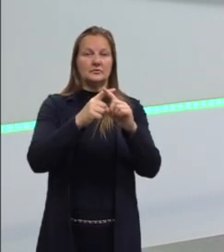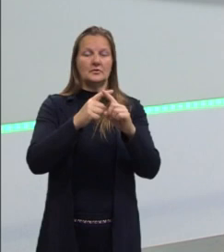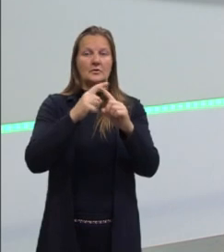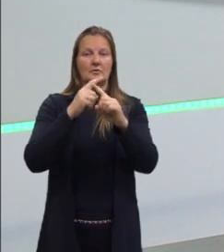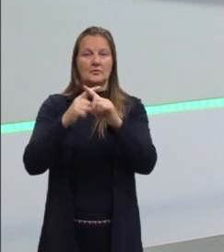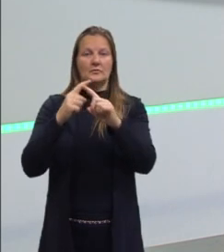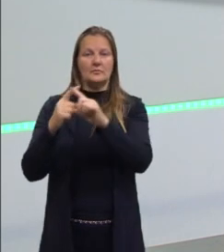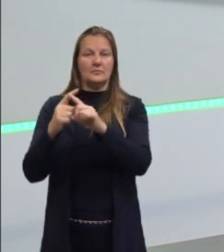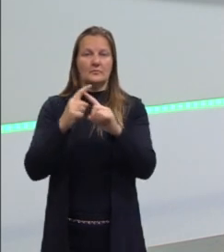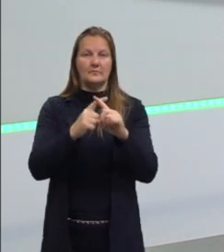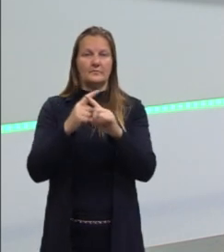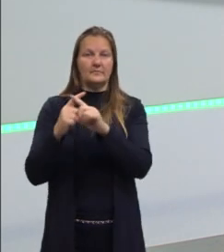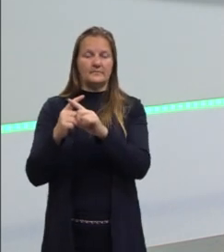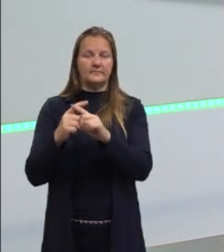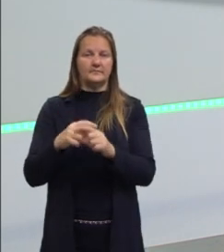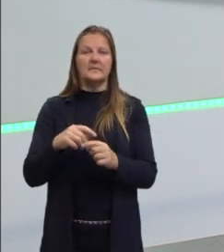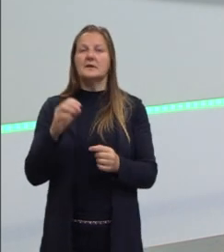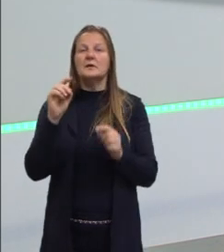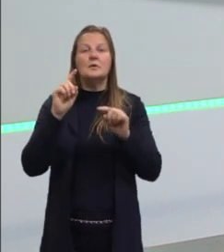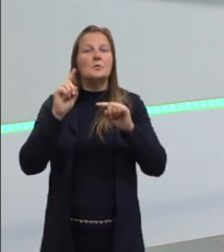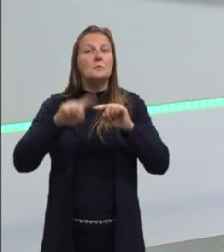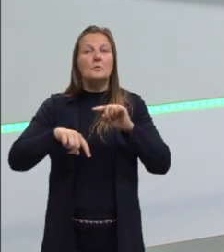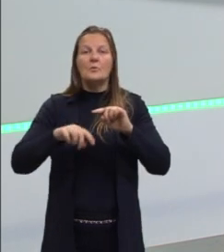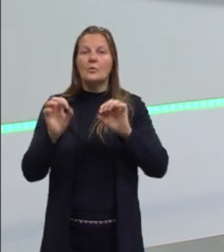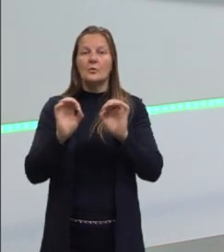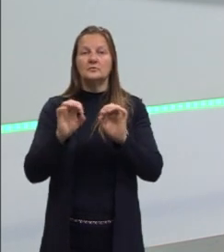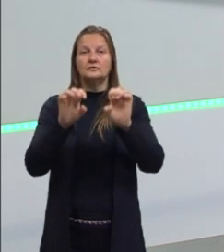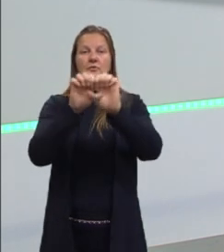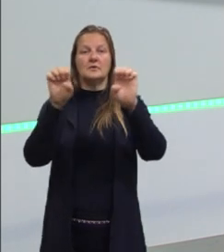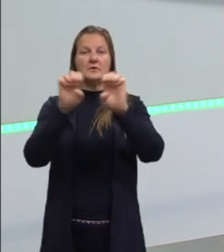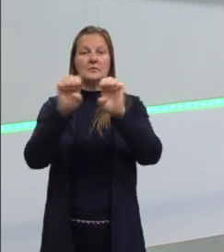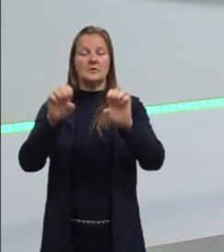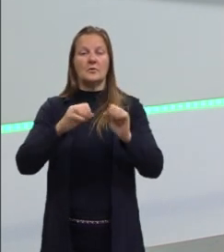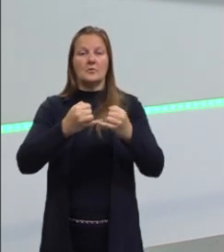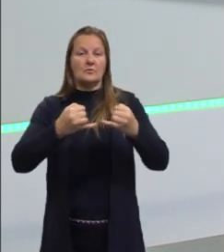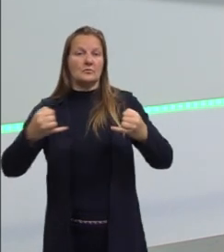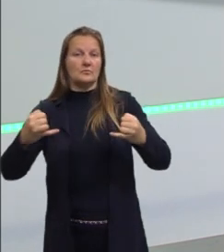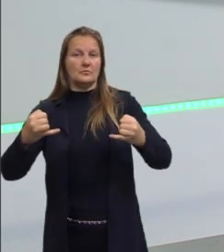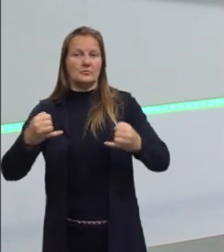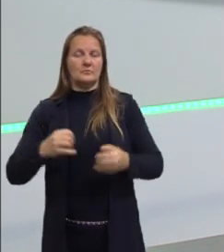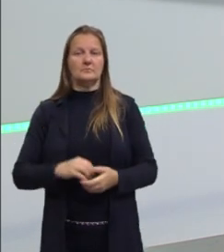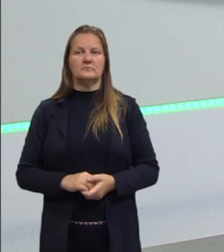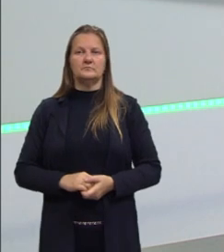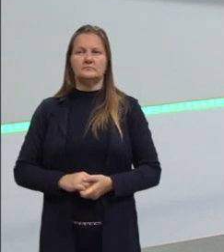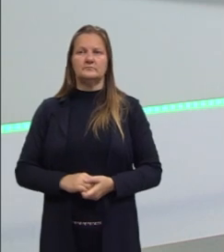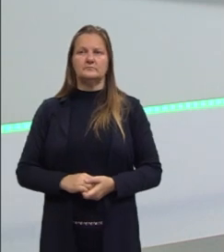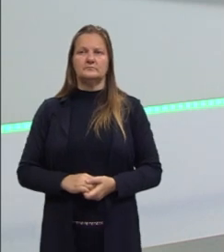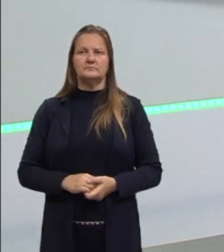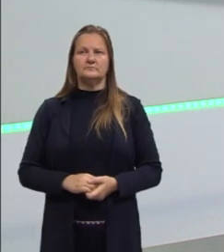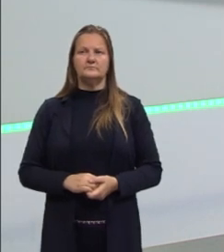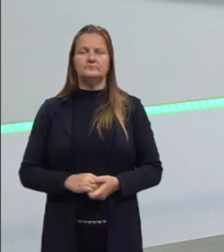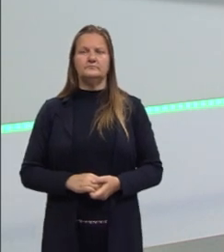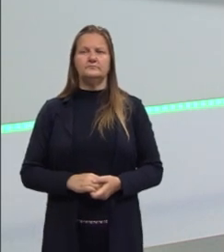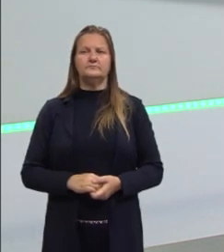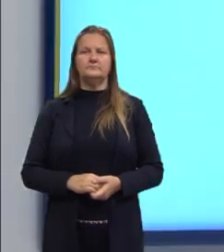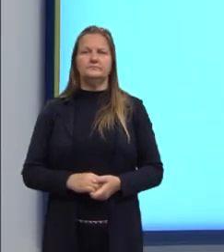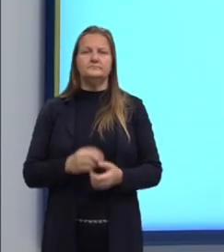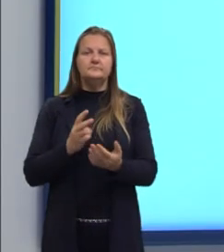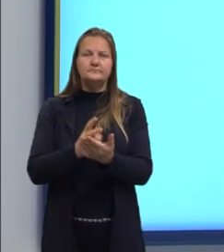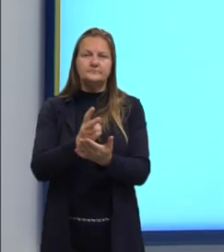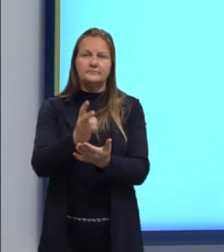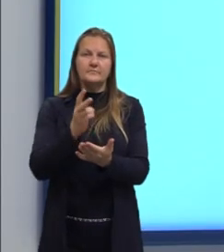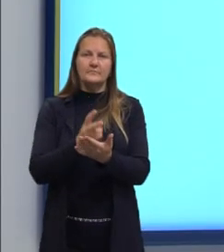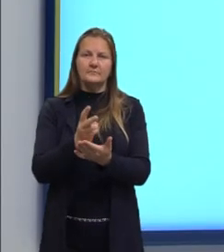isso ocorre a gente fala que não se trata mais de uma equação linear tá E aqui dando